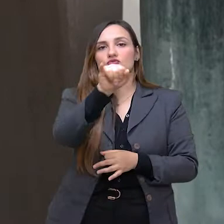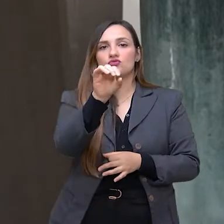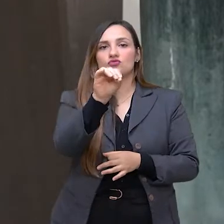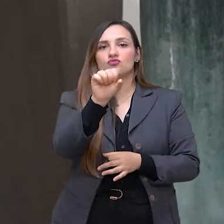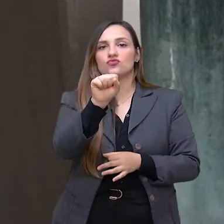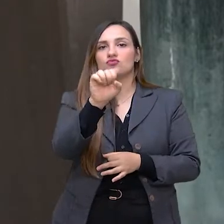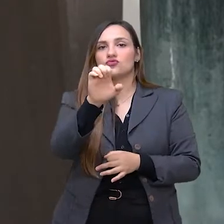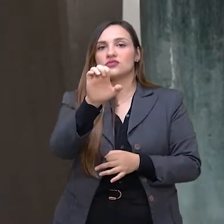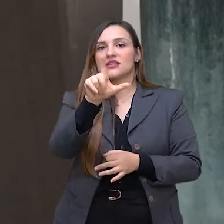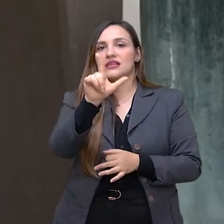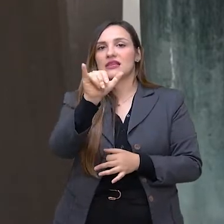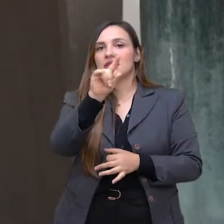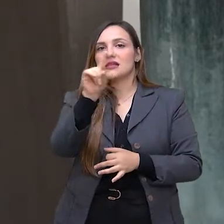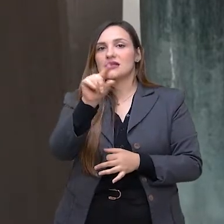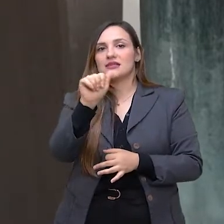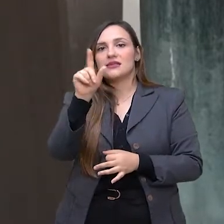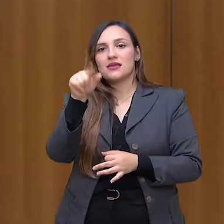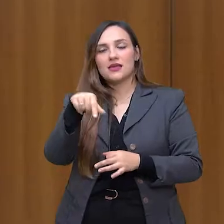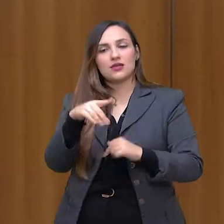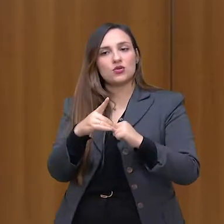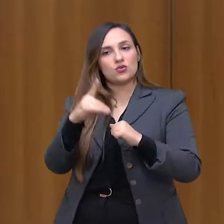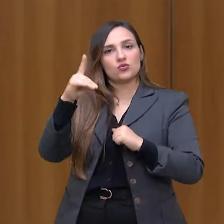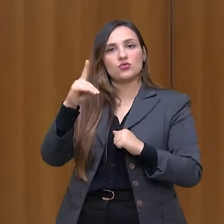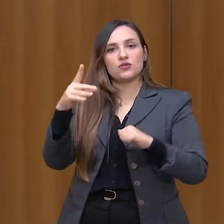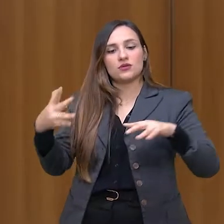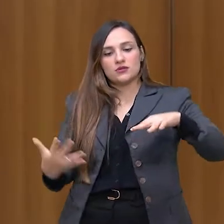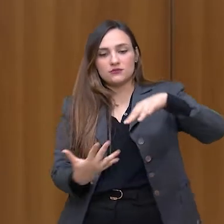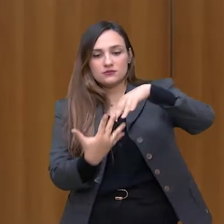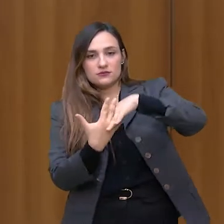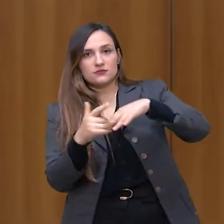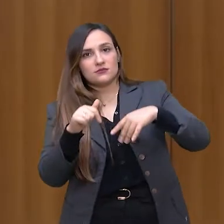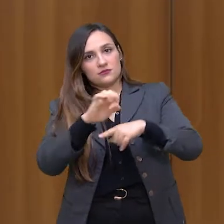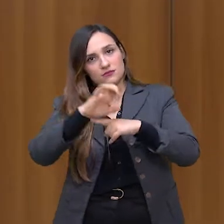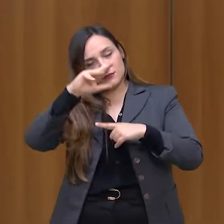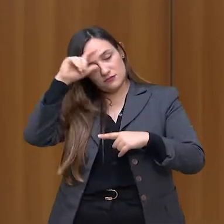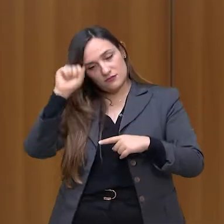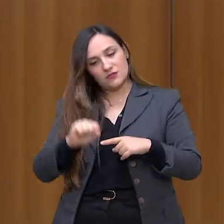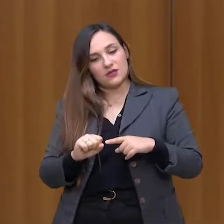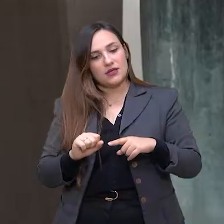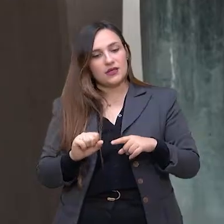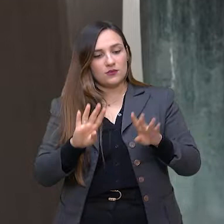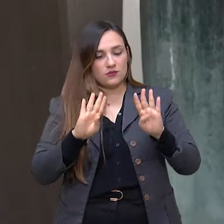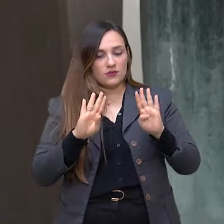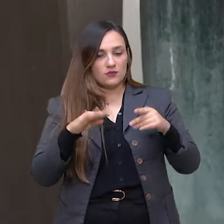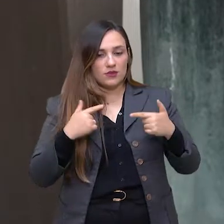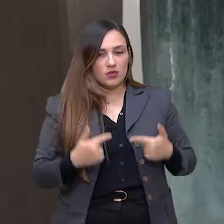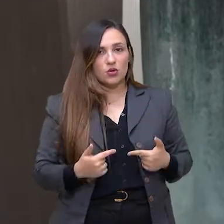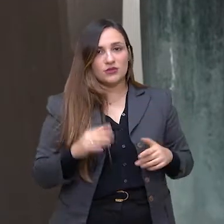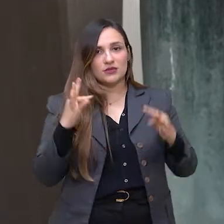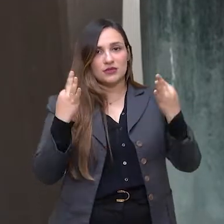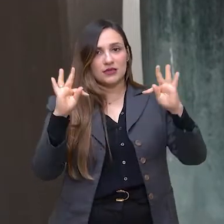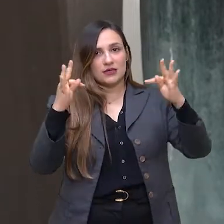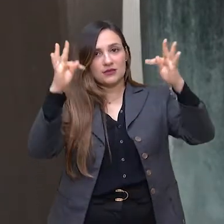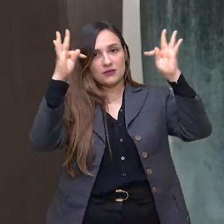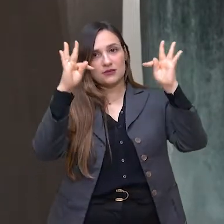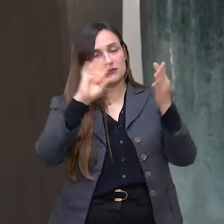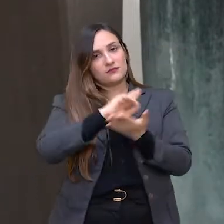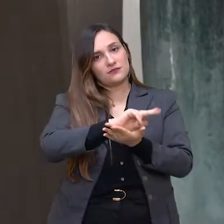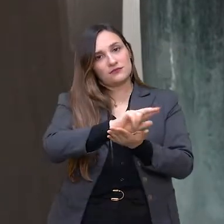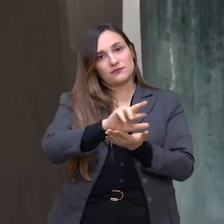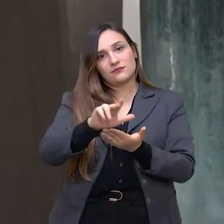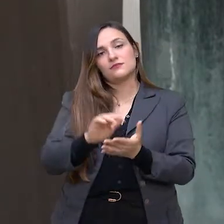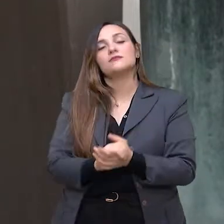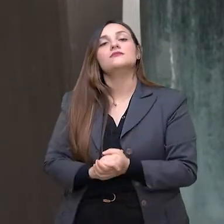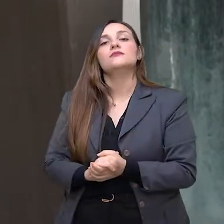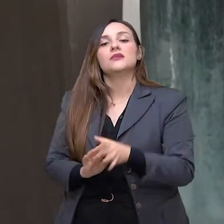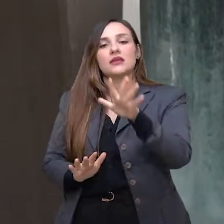Joselisa Alessandra Vanzella Turini, doutora pela Universidade Federal de Mato Grosso do Sul em Biotecnologia e